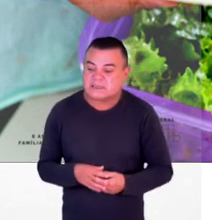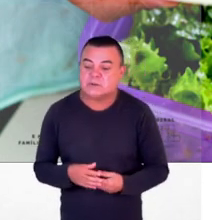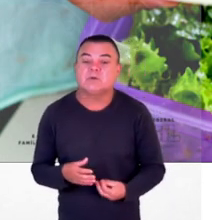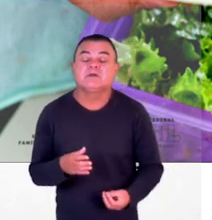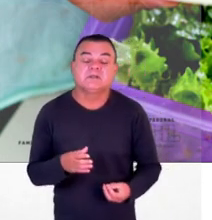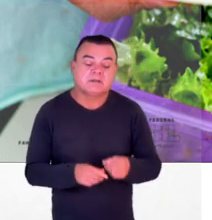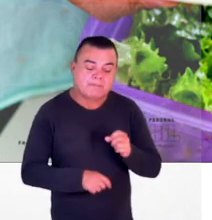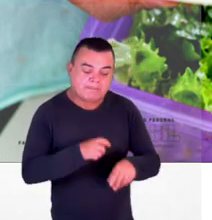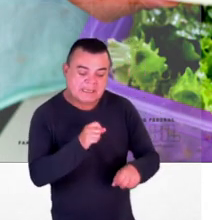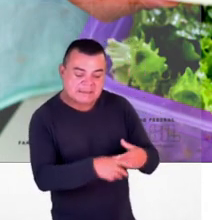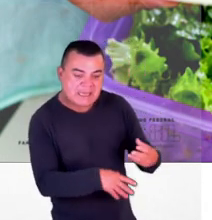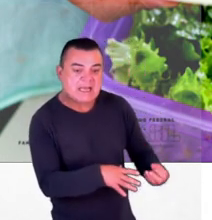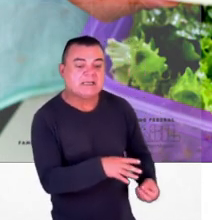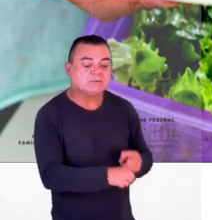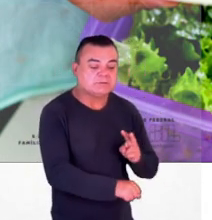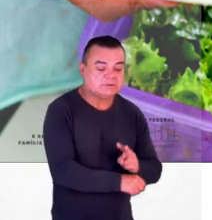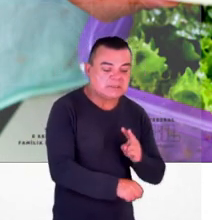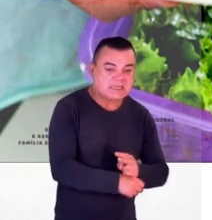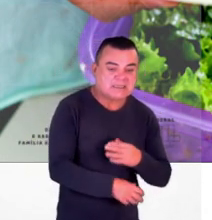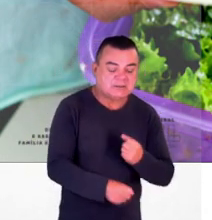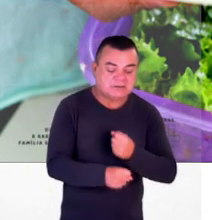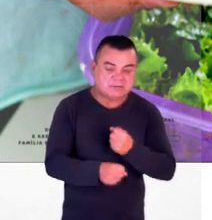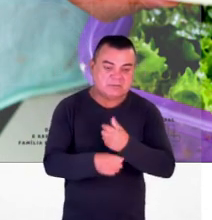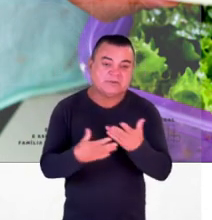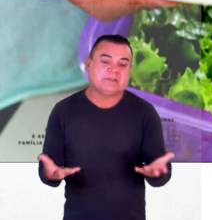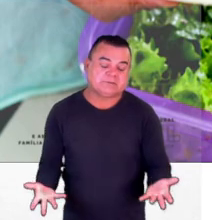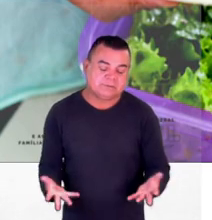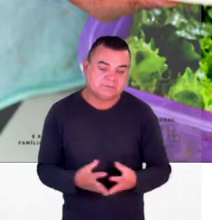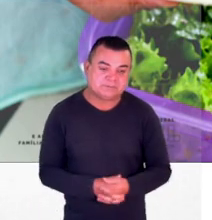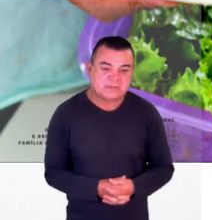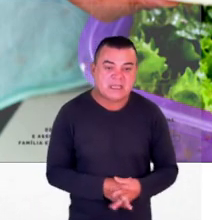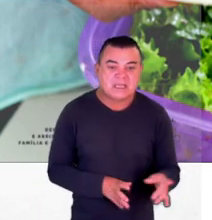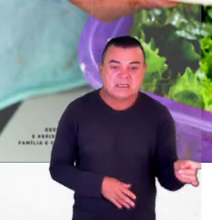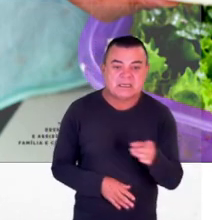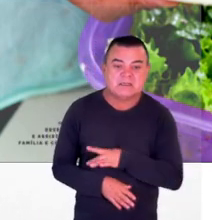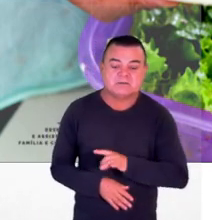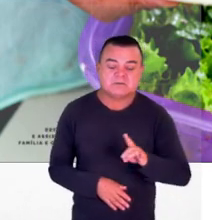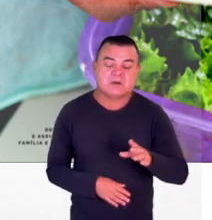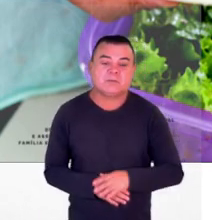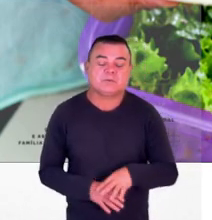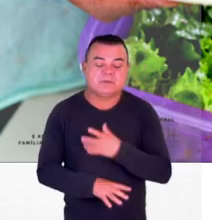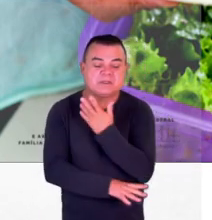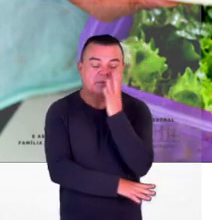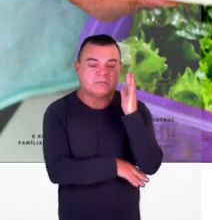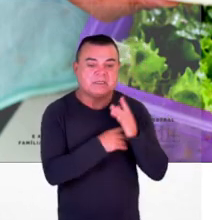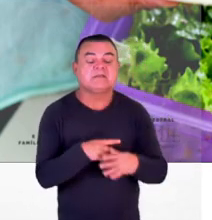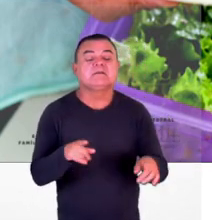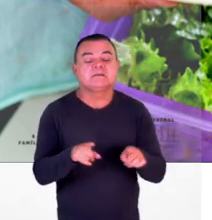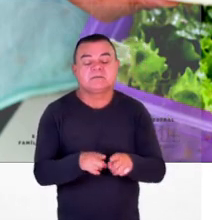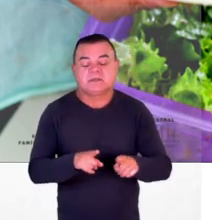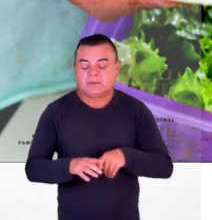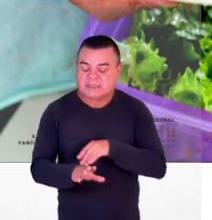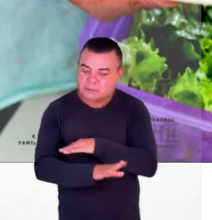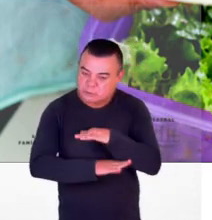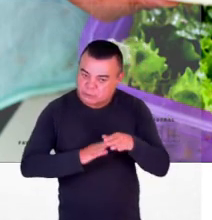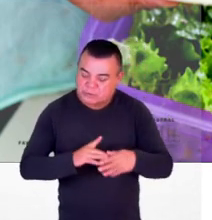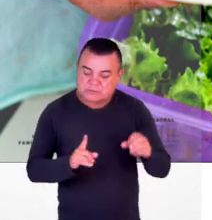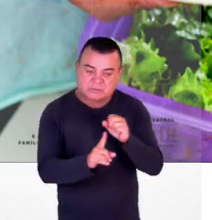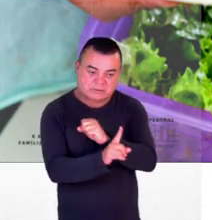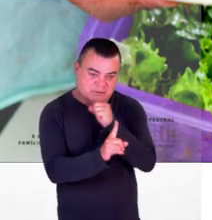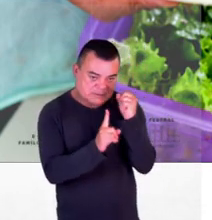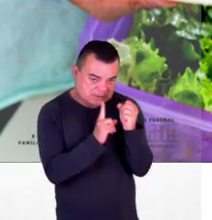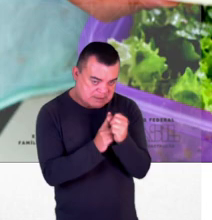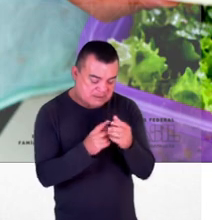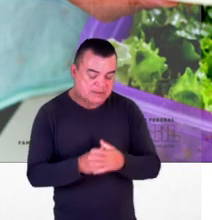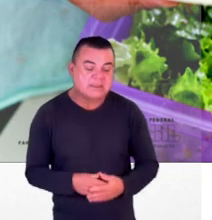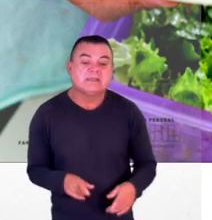quais os passivos ambientais eh deixados não só pro meio ambiente mas também pra sociedade então além destes eh